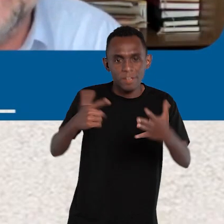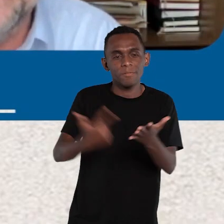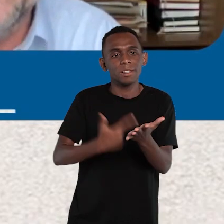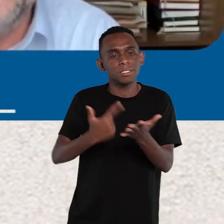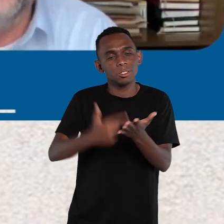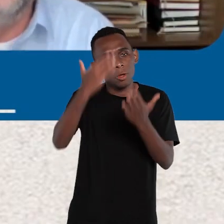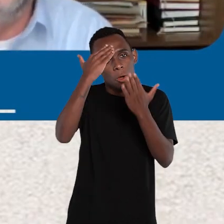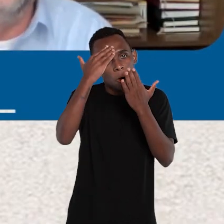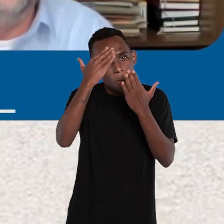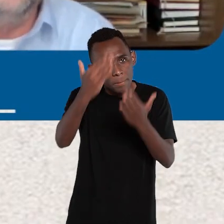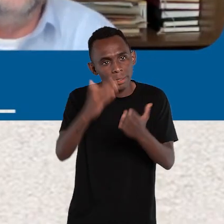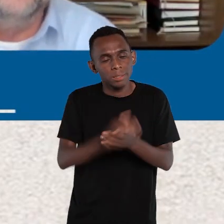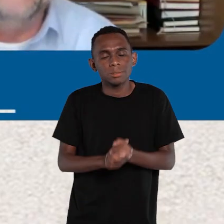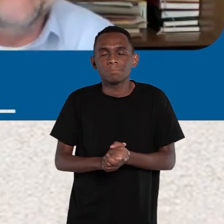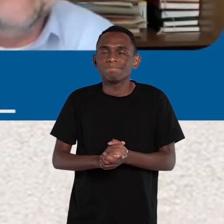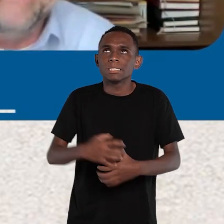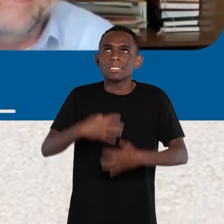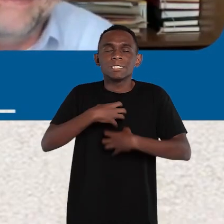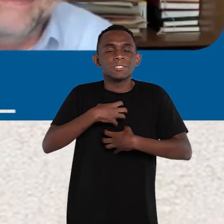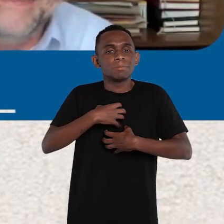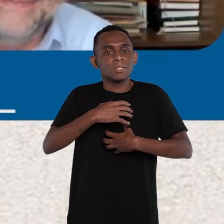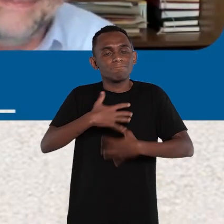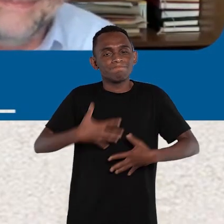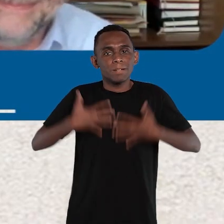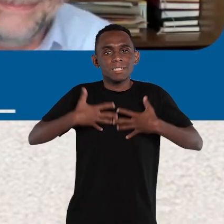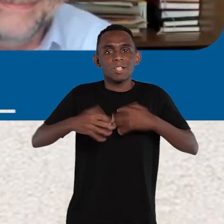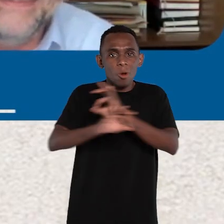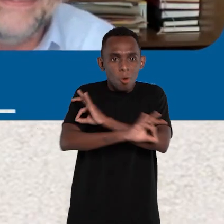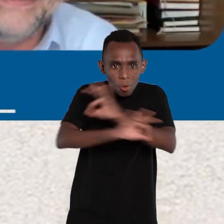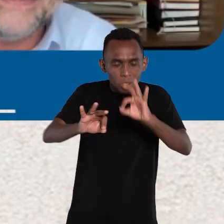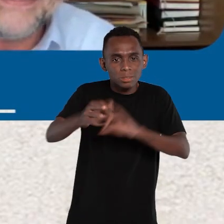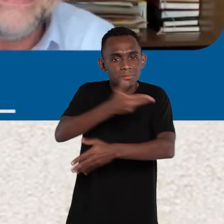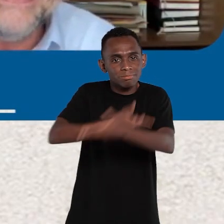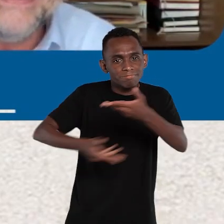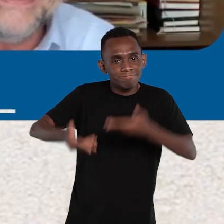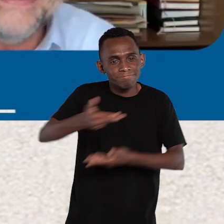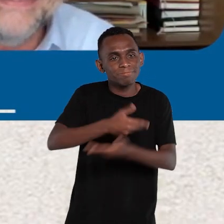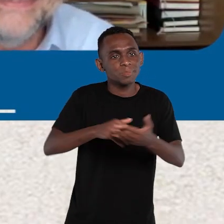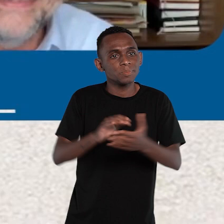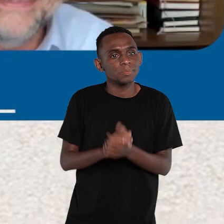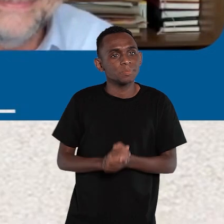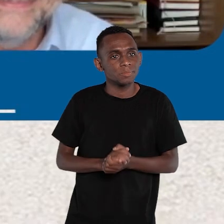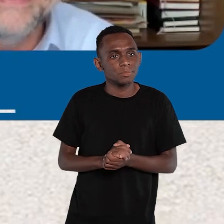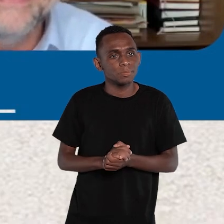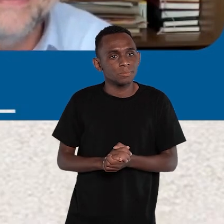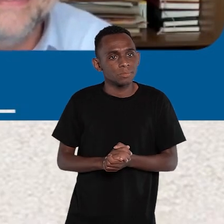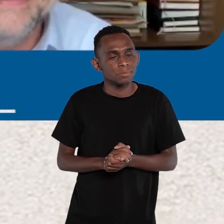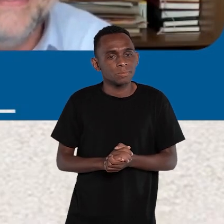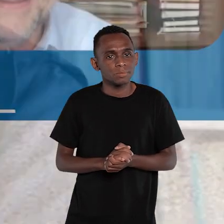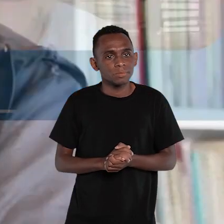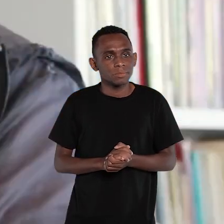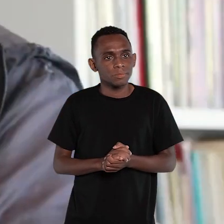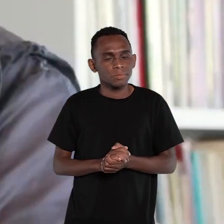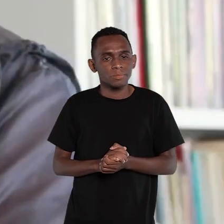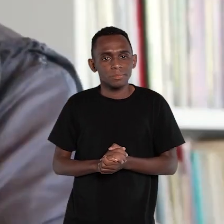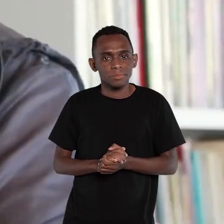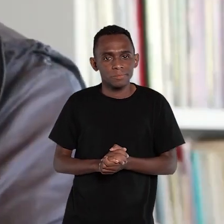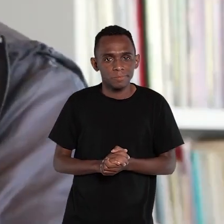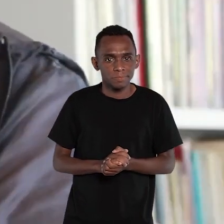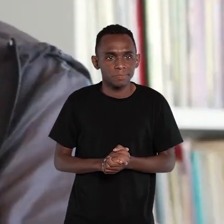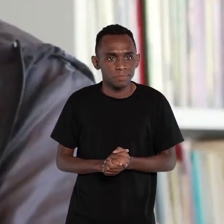literatura! Muito obrigado, Marçal, sempre um prazer imenso falar com você. Daqui a pouco agora a gente vai entrar